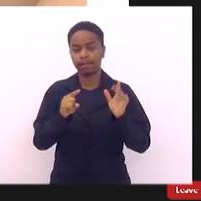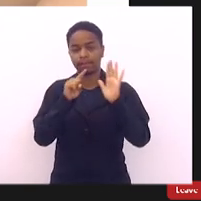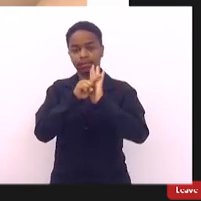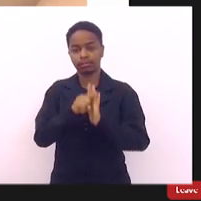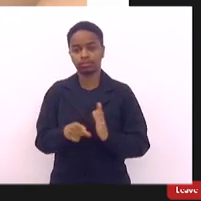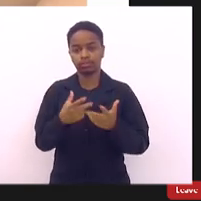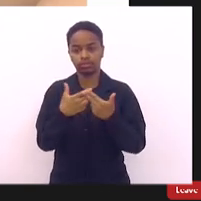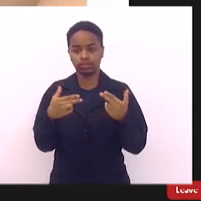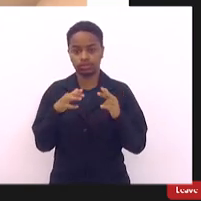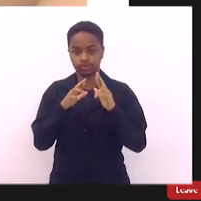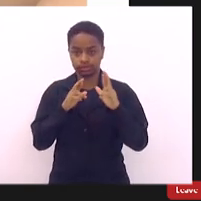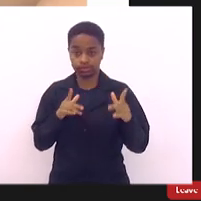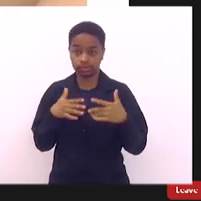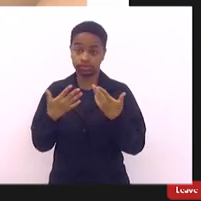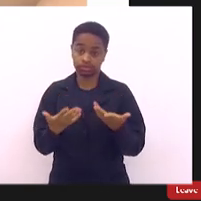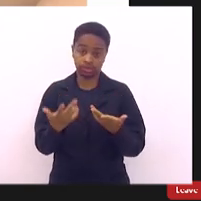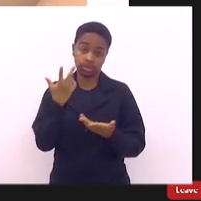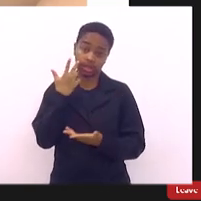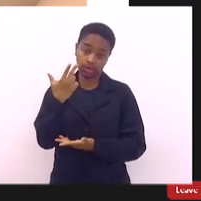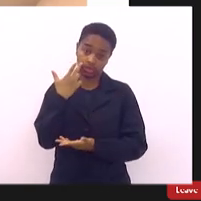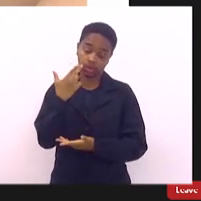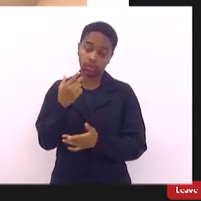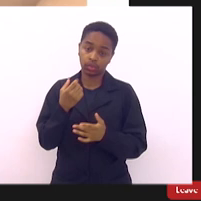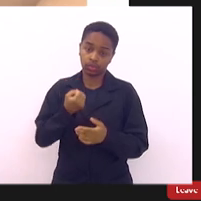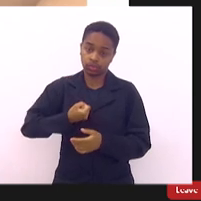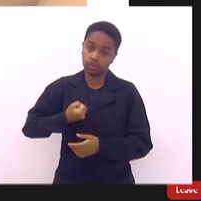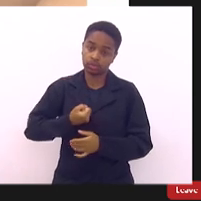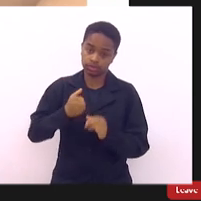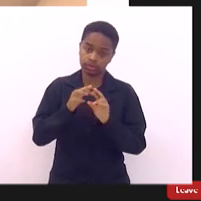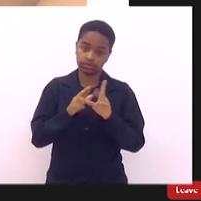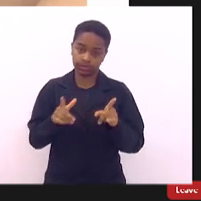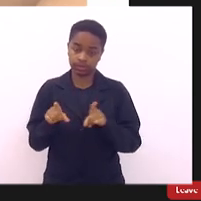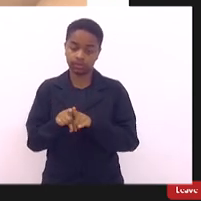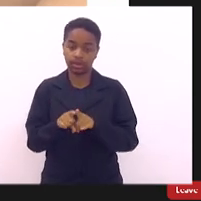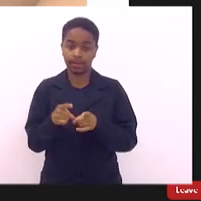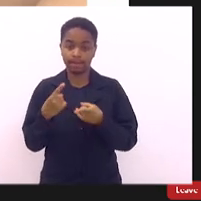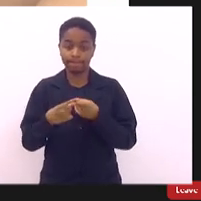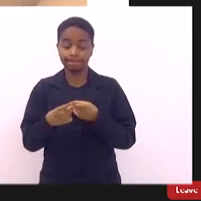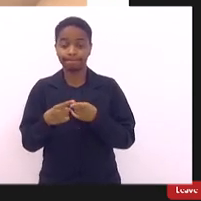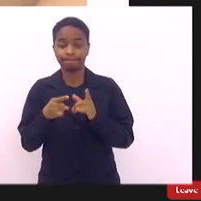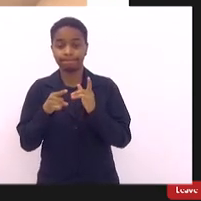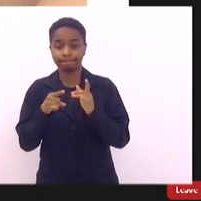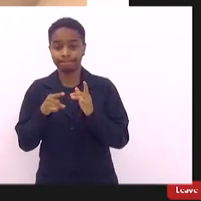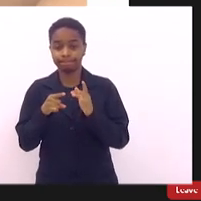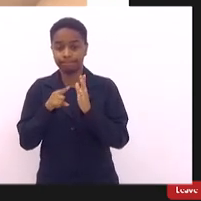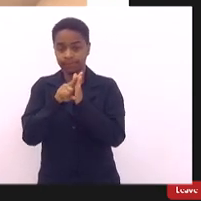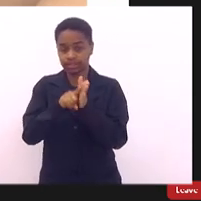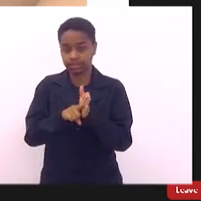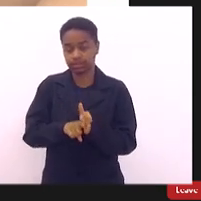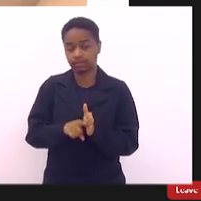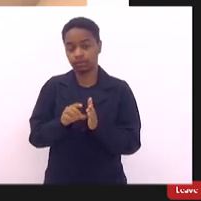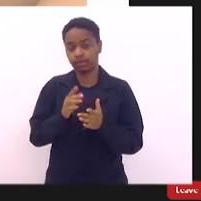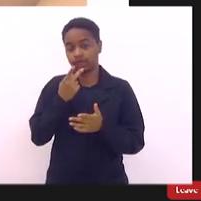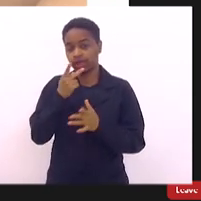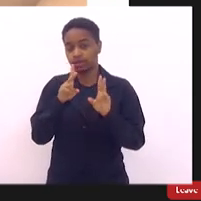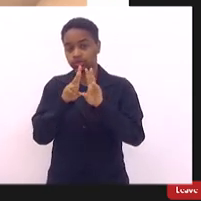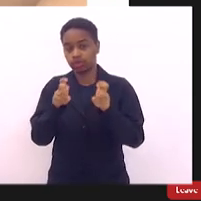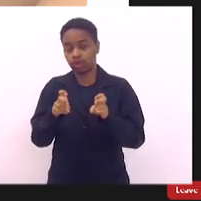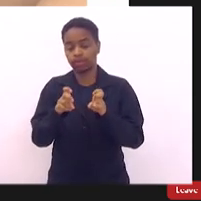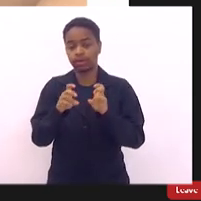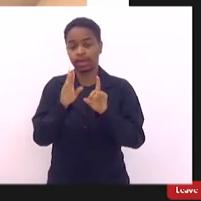CIG, né? Então é natural que os números sejam um pouco diferentes. É uma pesquisa que está perguntando por assédio, especificamente, e que só